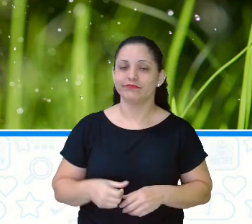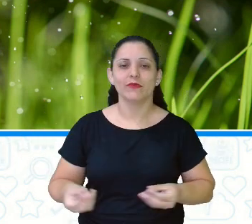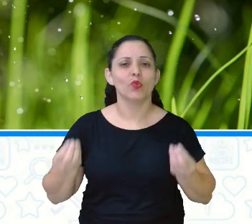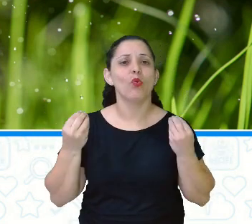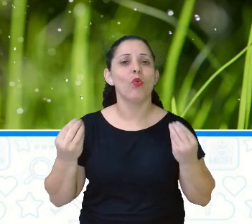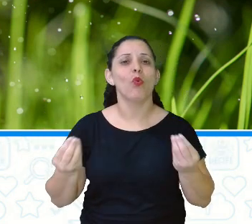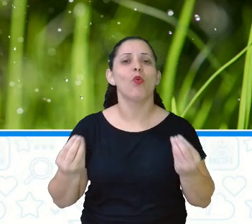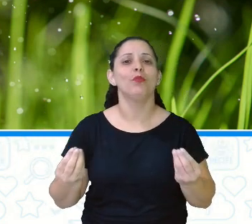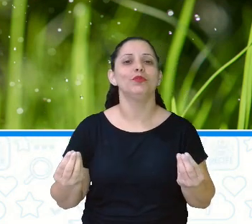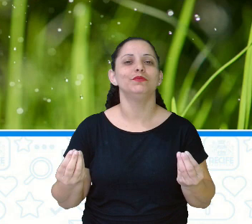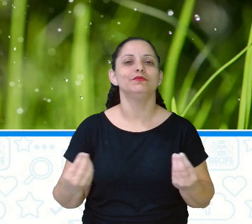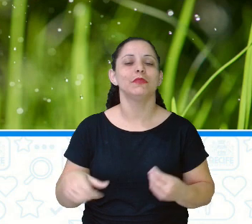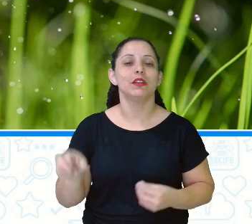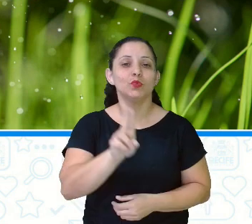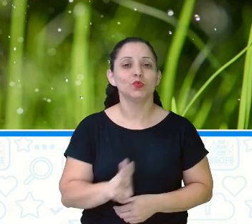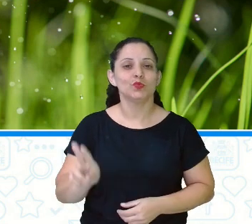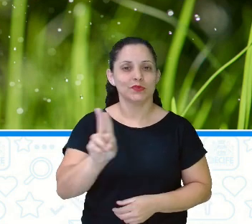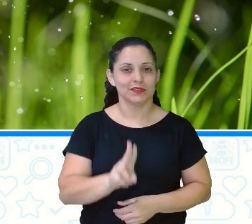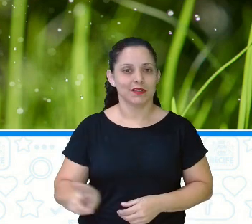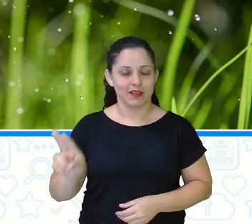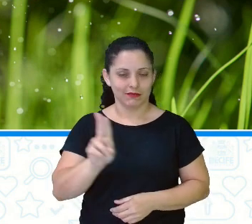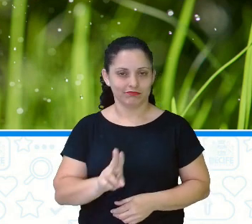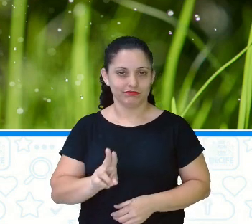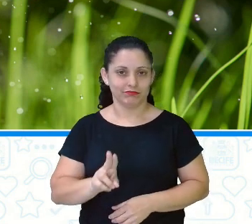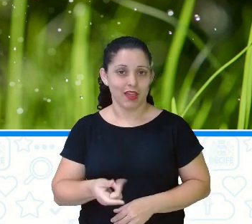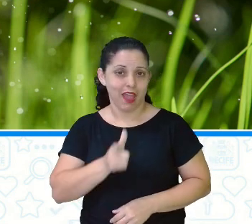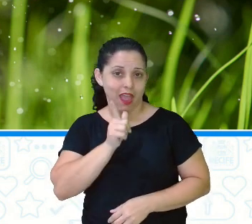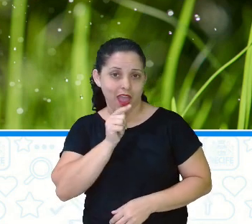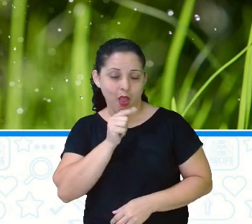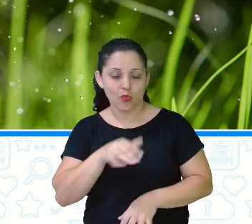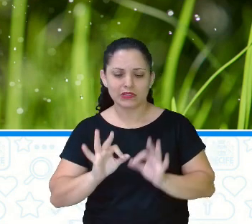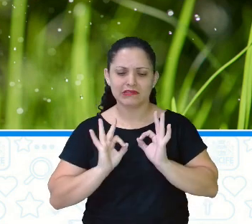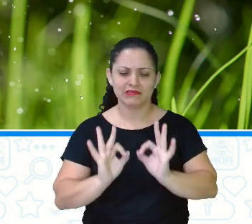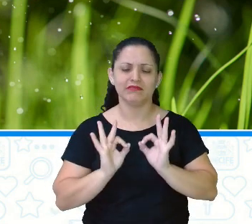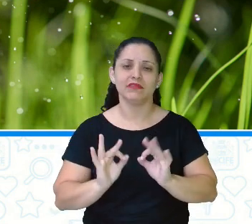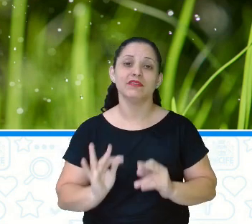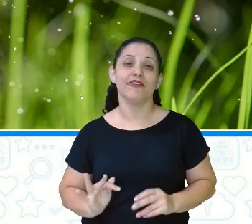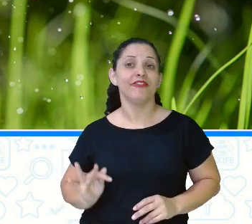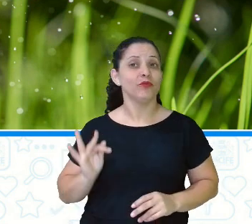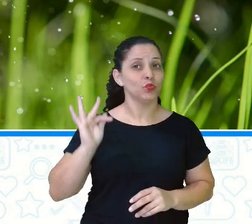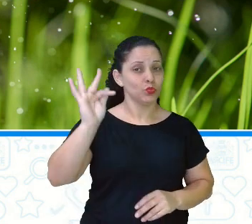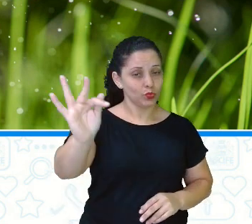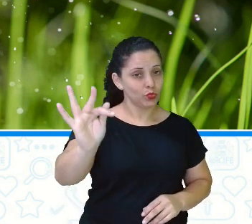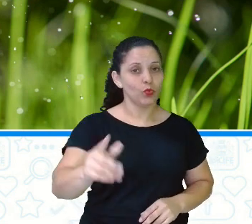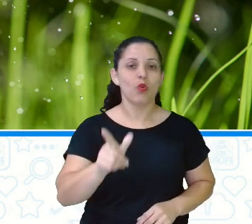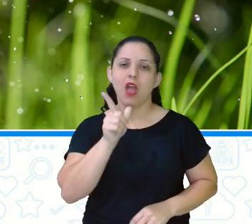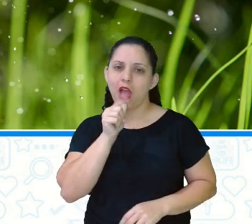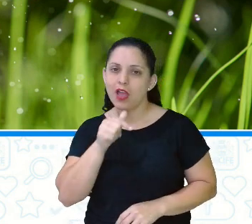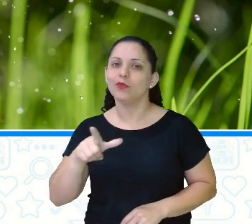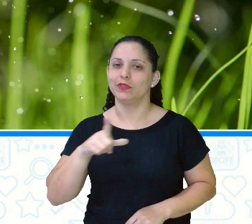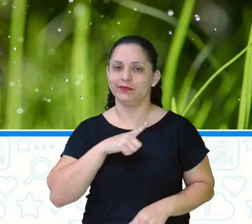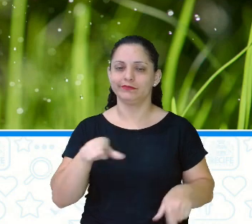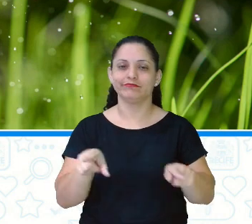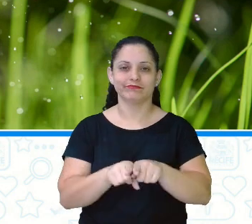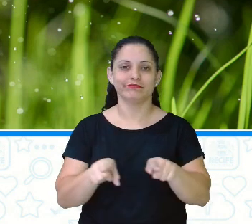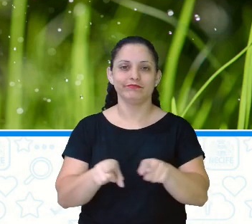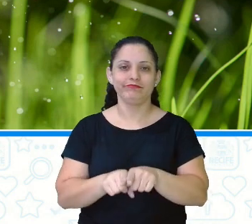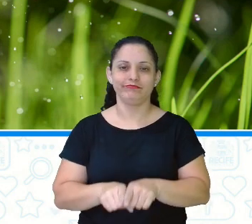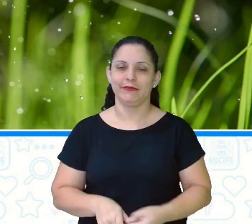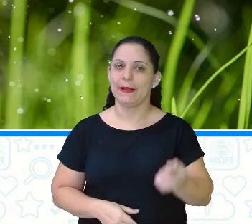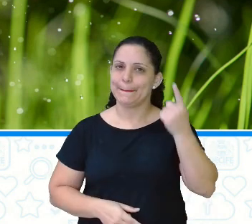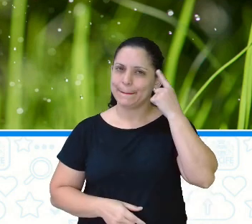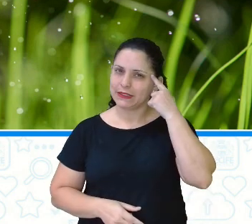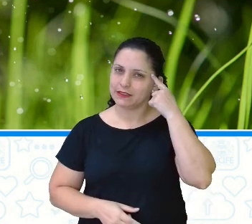como explorar esse recurso natural de uma maneira a garantir que as próximas gerações também tenham água? Pensar